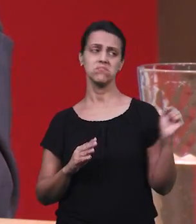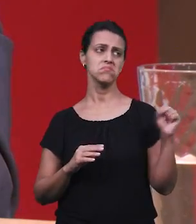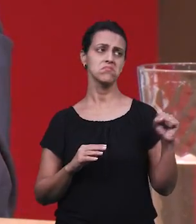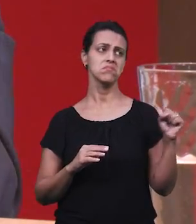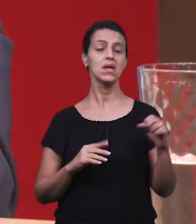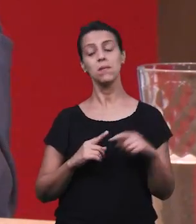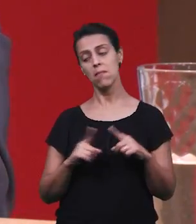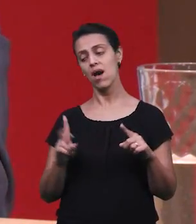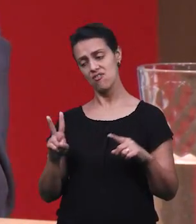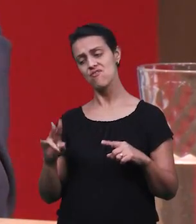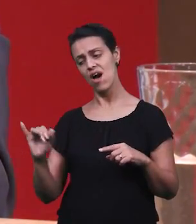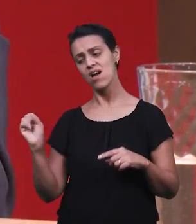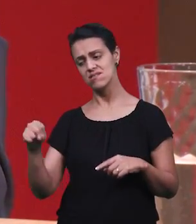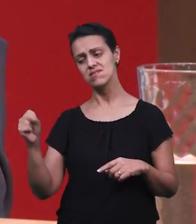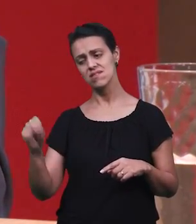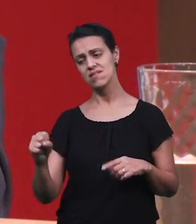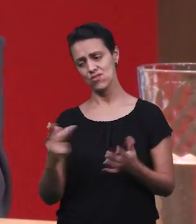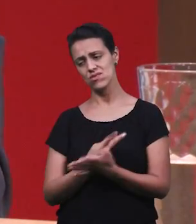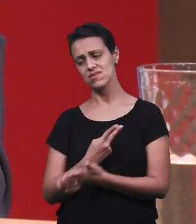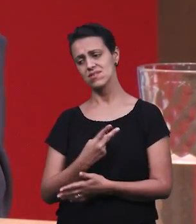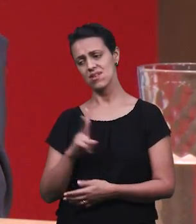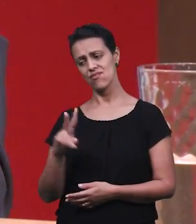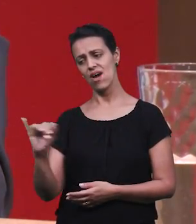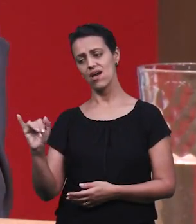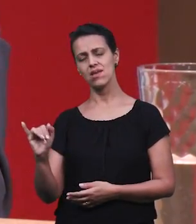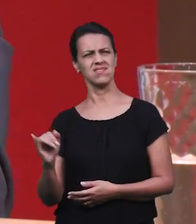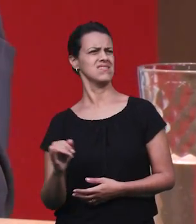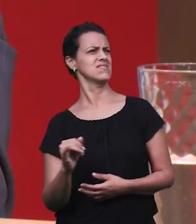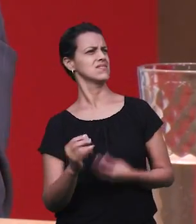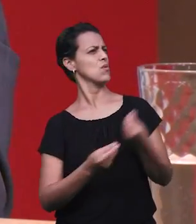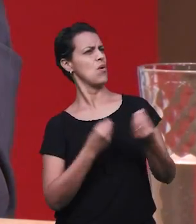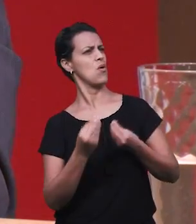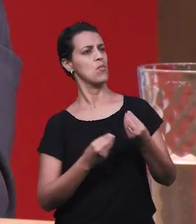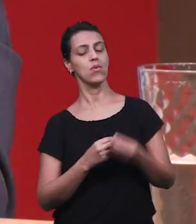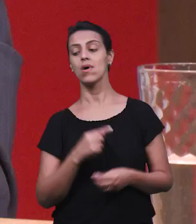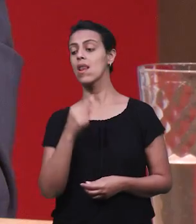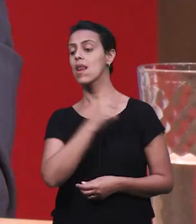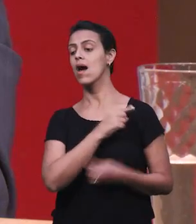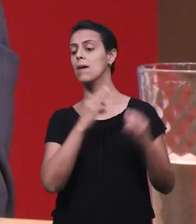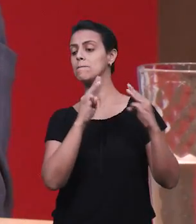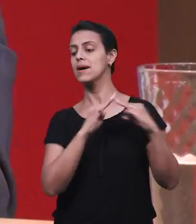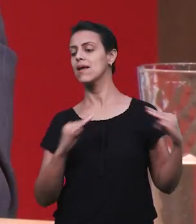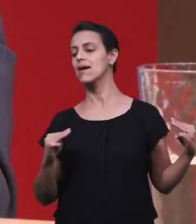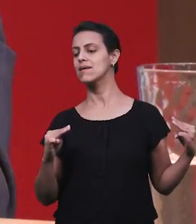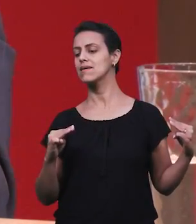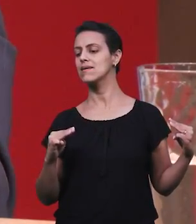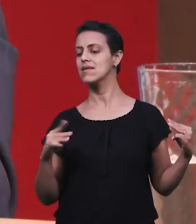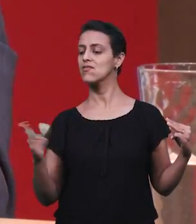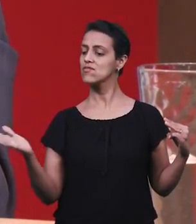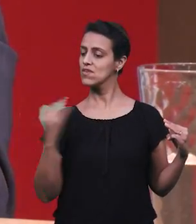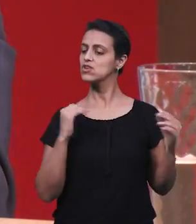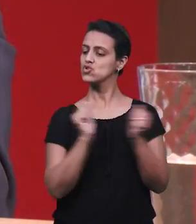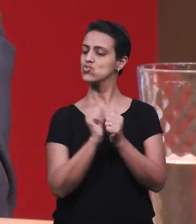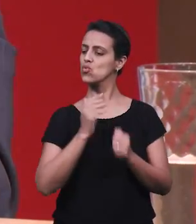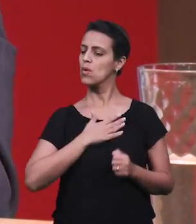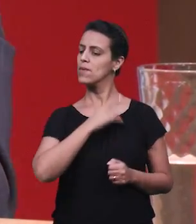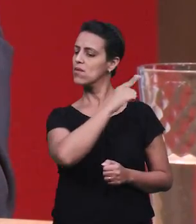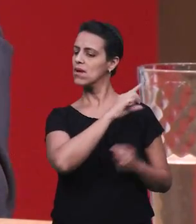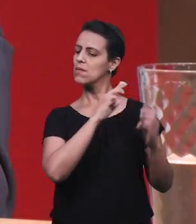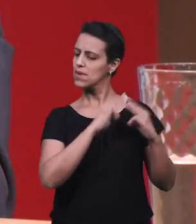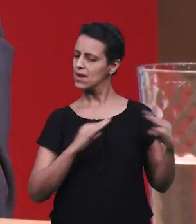para um evento. Eu digo, mas o evento vai acontecer. Aí ele falou, como? No Manaim. Eu vou te levar ao